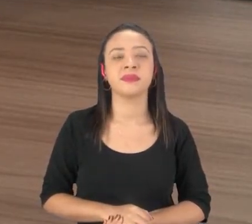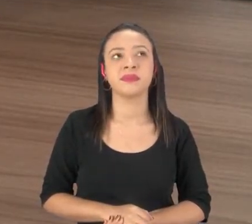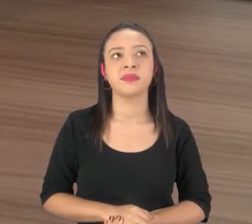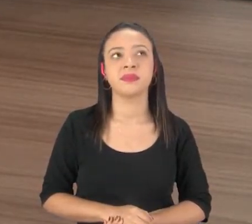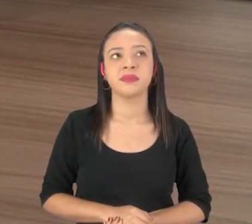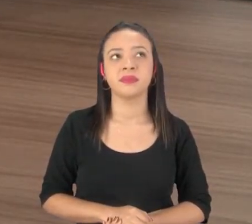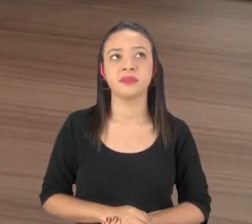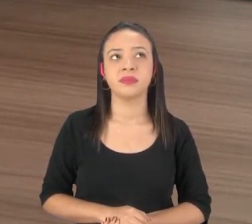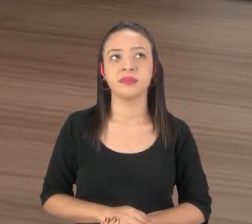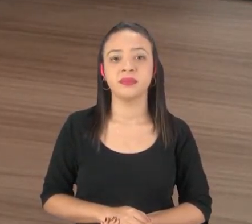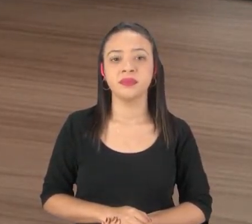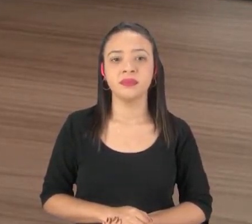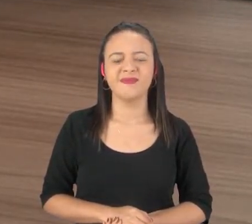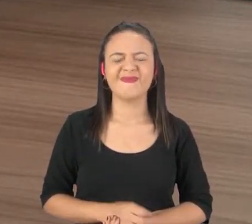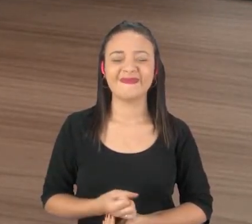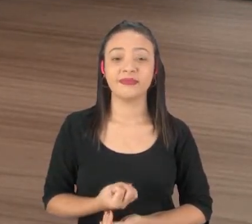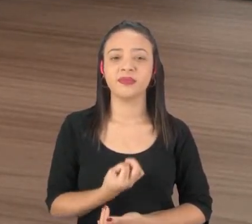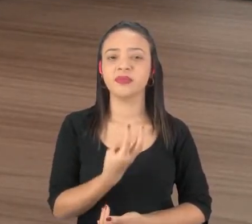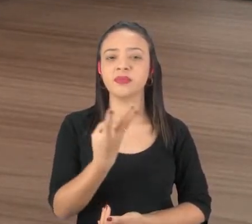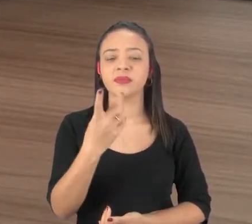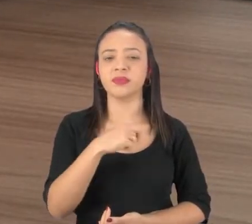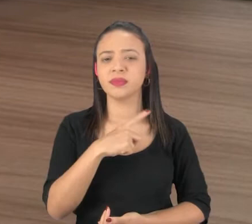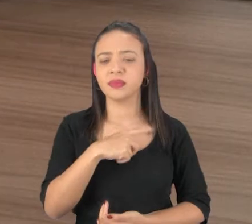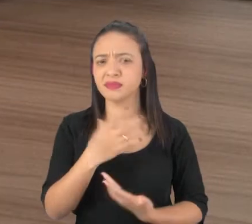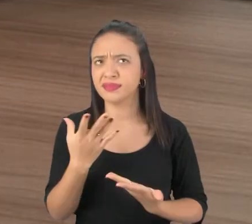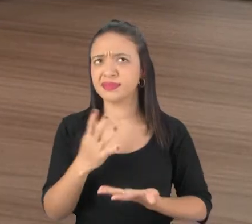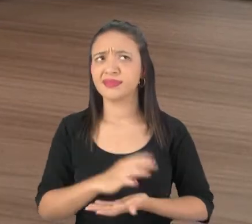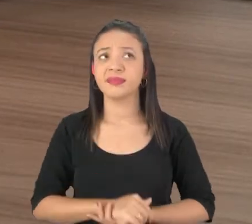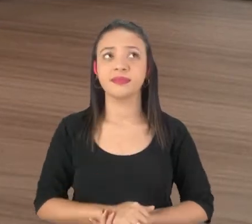quantas partes eu vou ficar